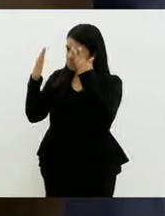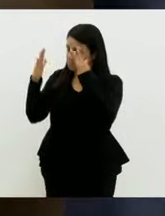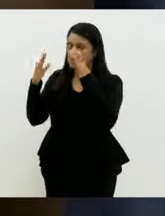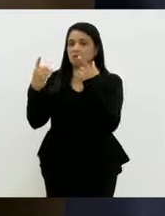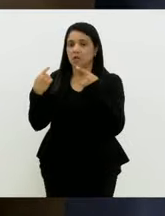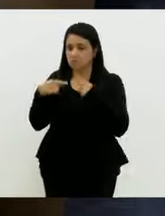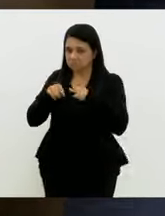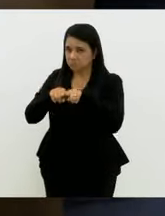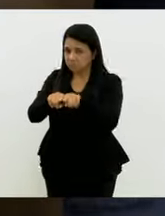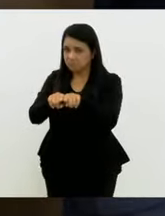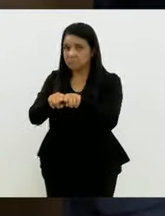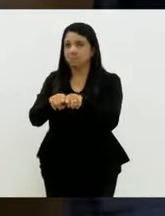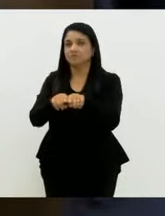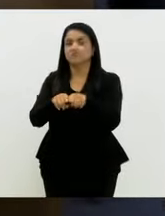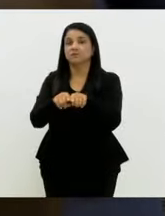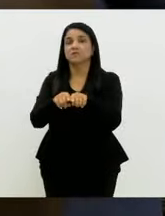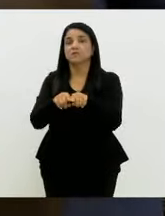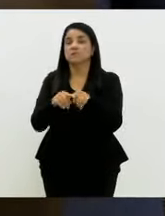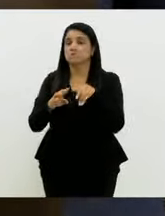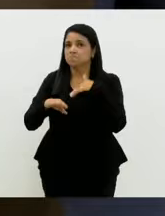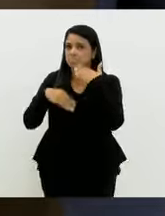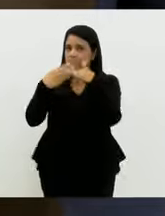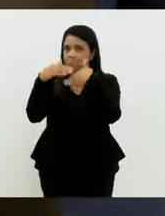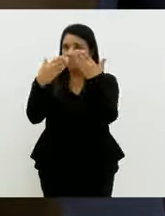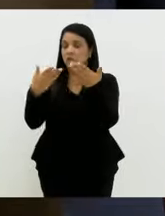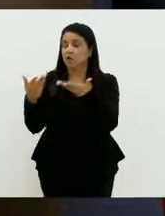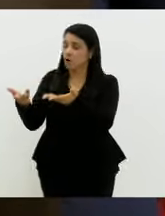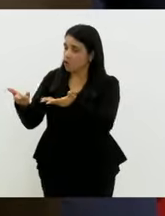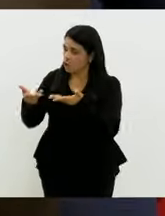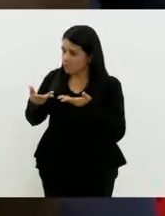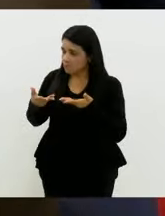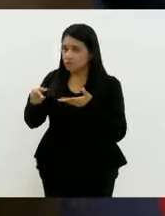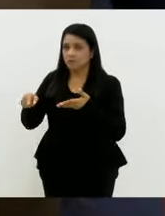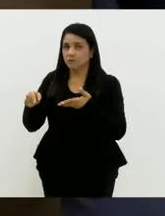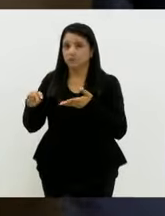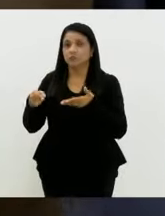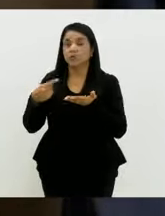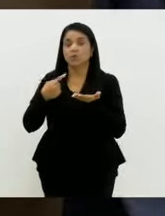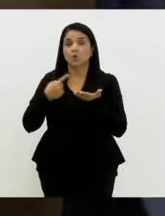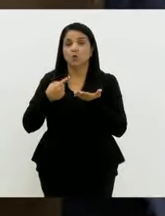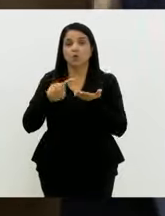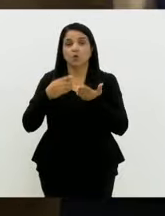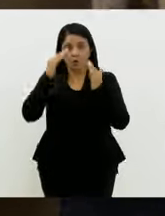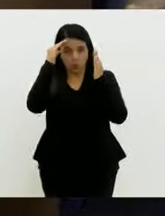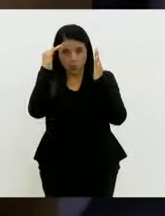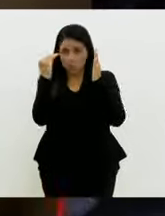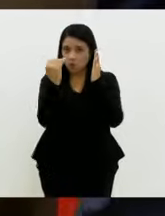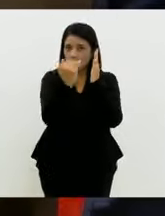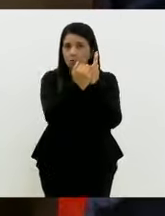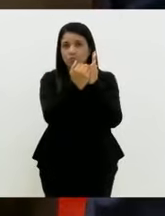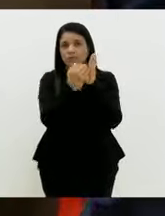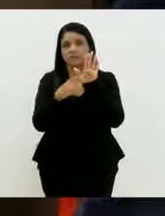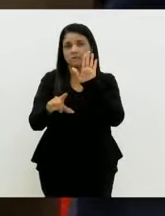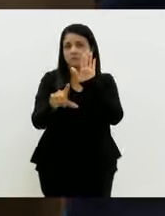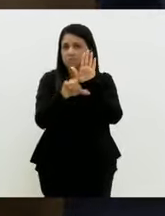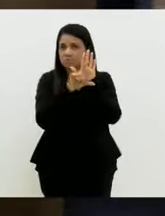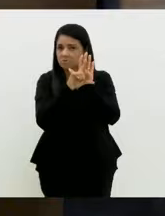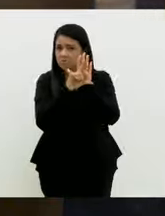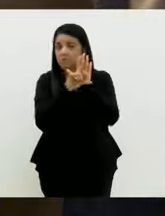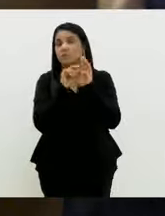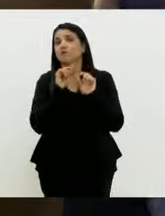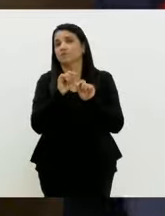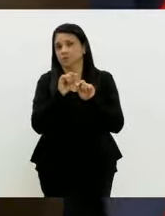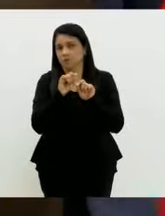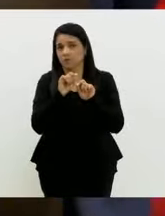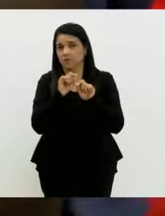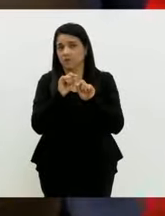uma vez isso prosperando, convido Vossa Excelência a fazermos o cumpra-se juntos da lei que determina exatamente isso,